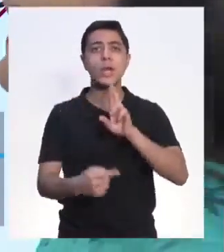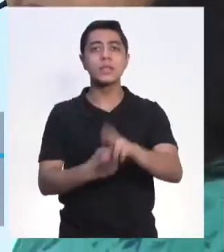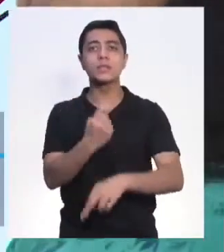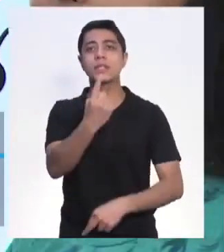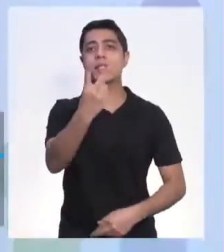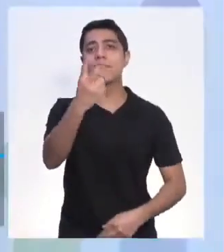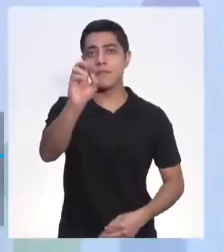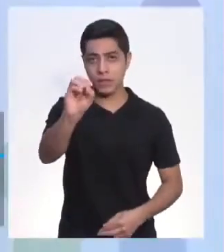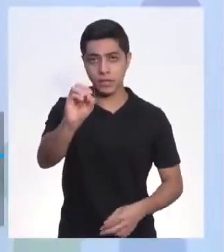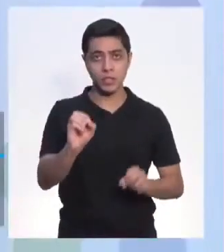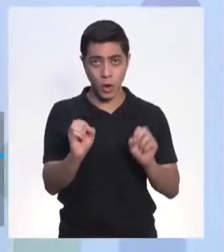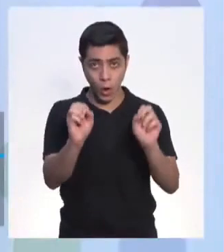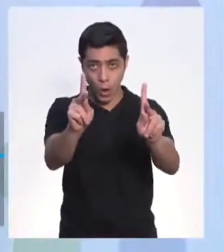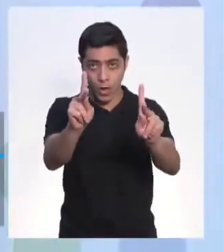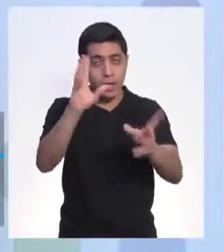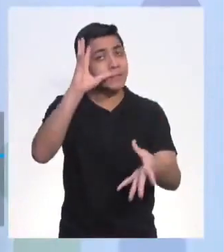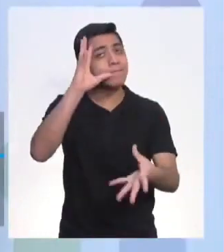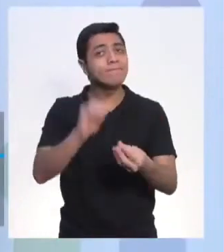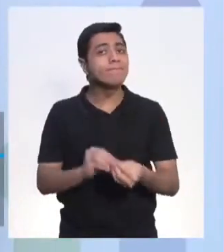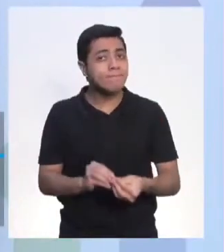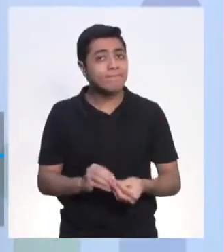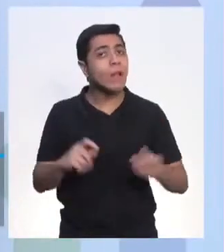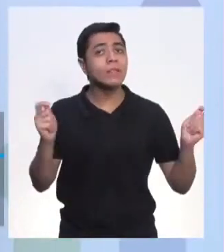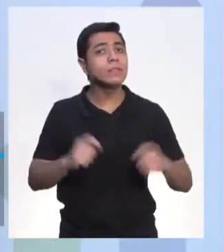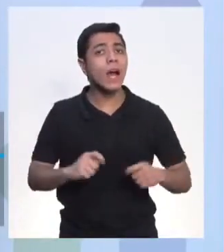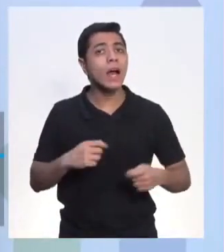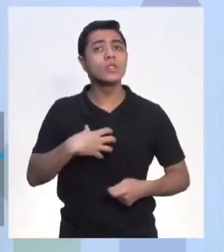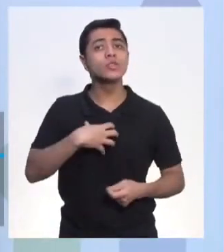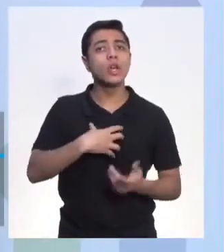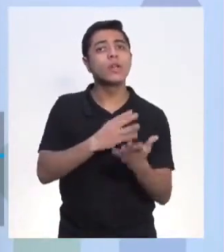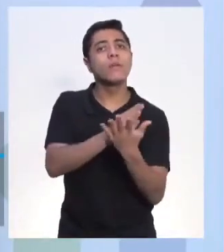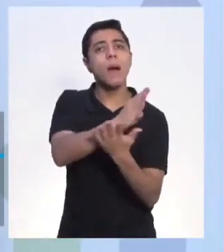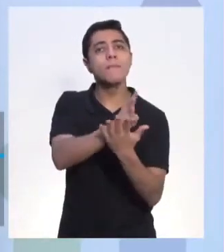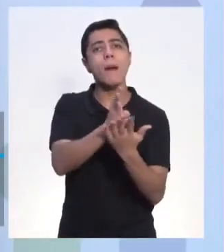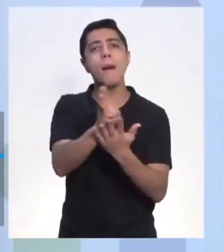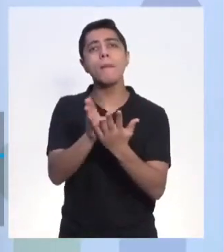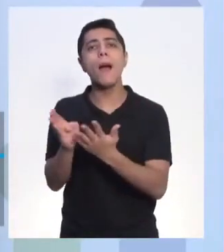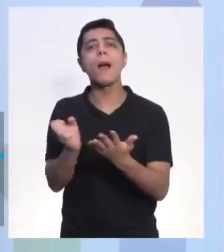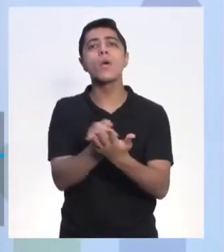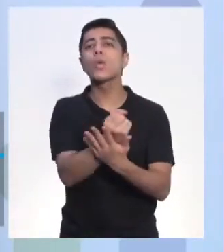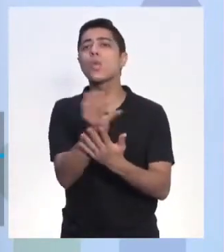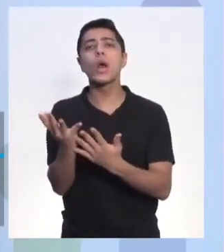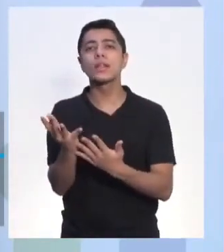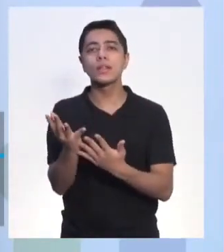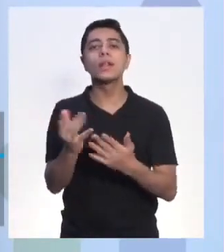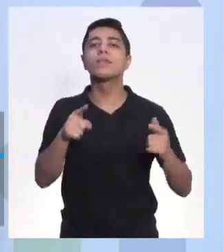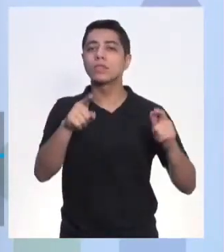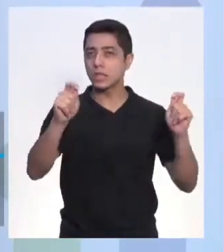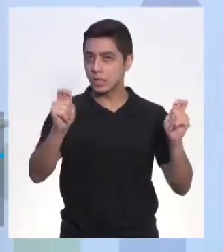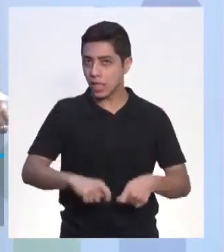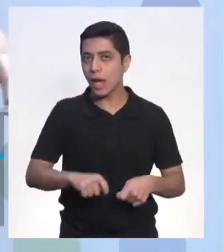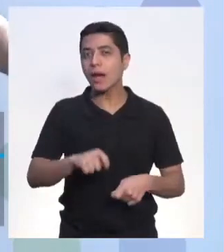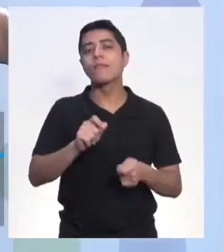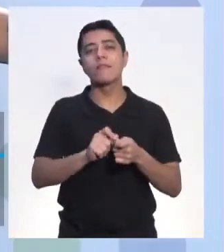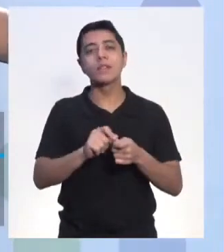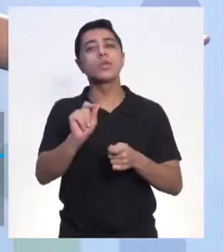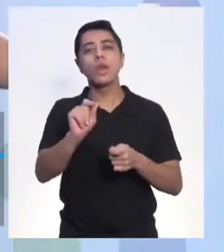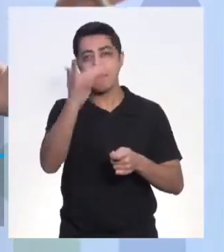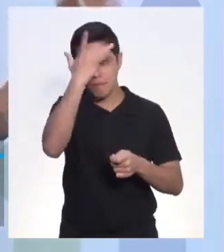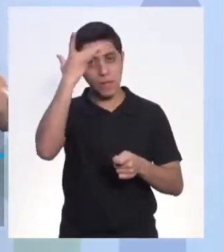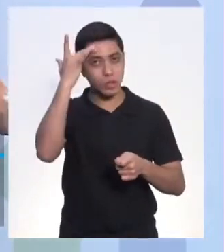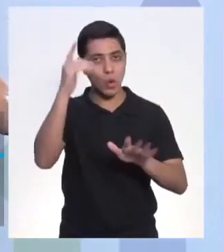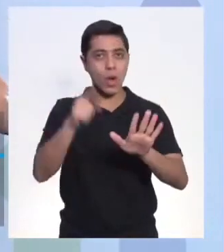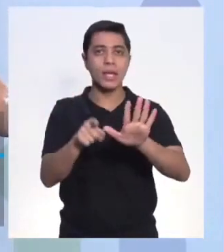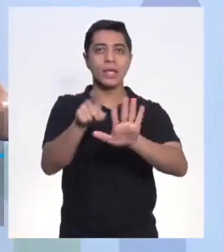120. Então, existem 120 maneiras diferentes de você